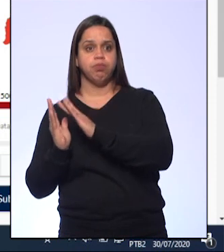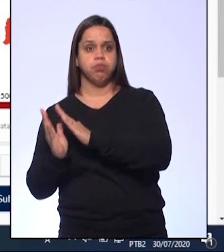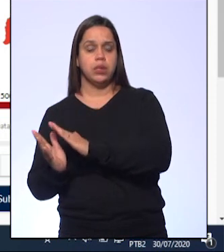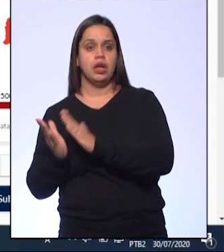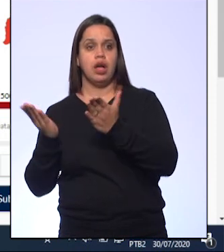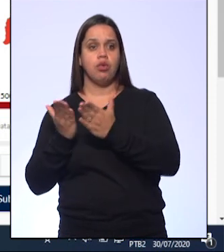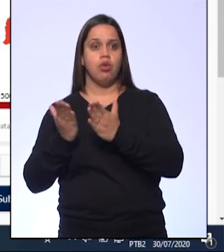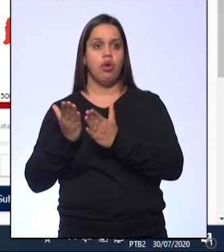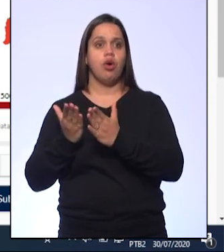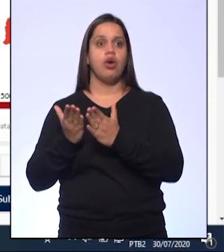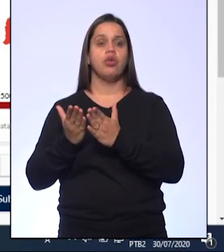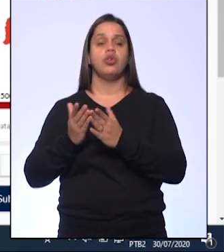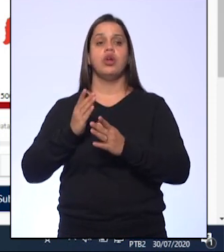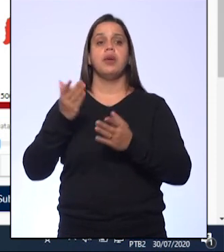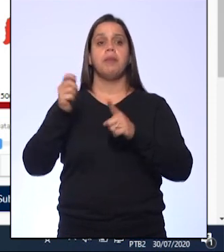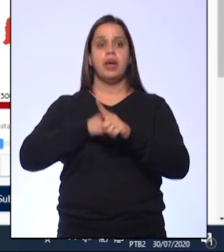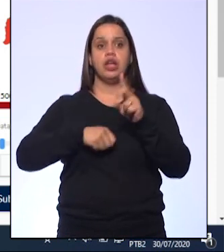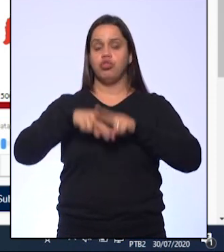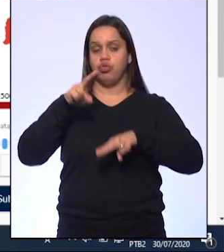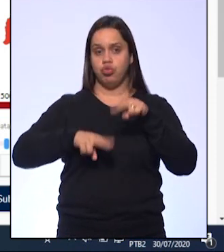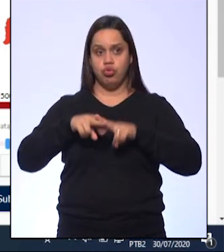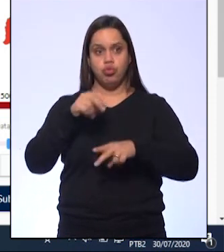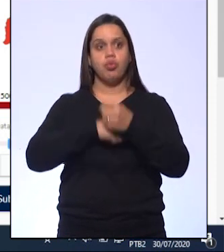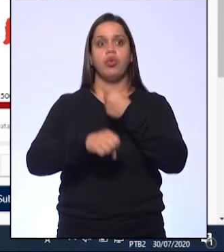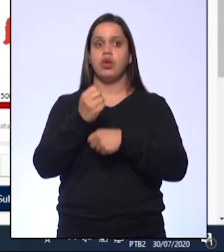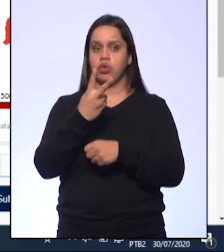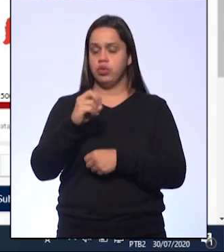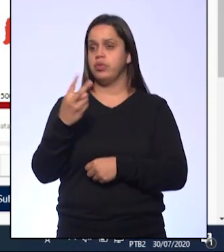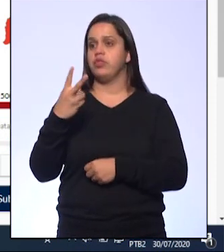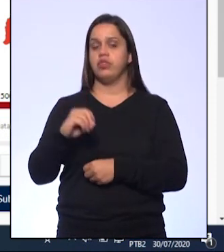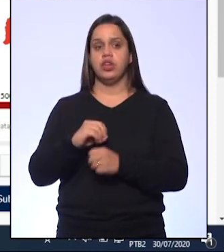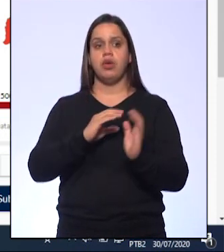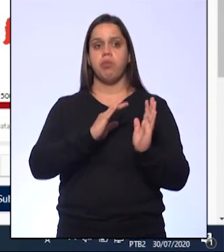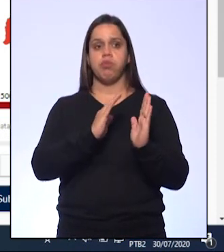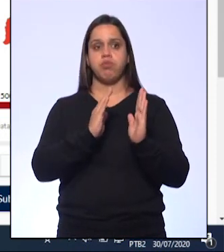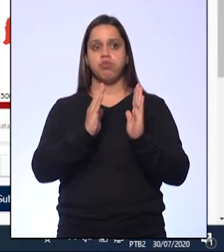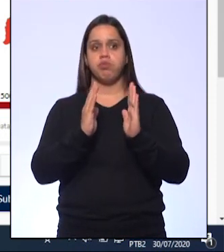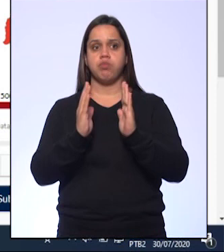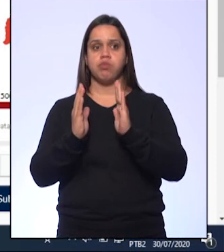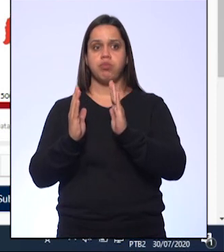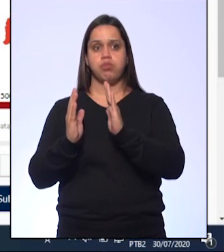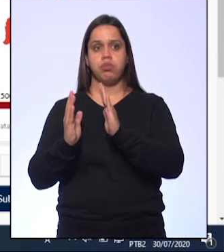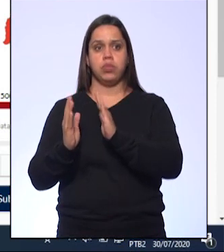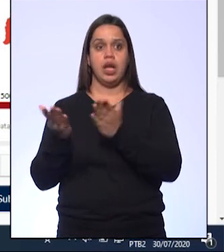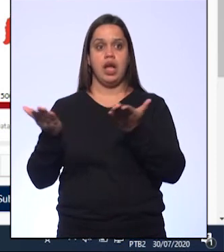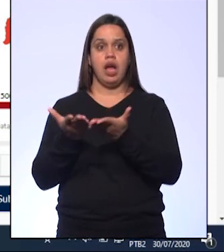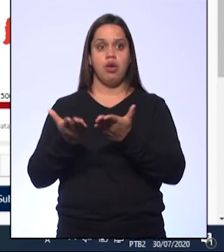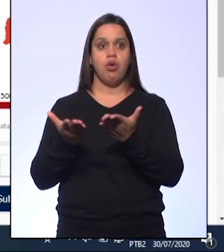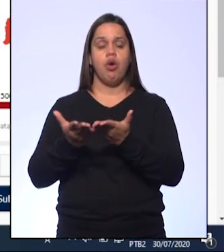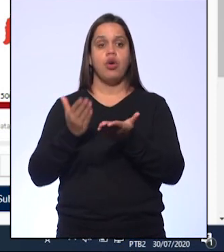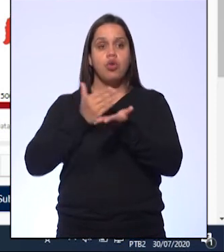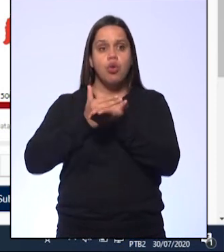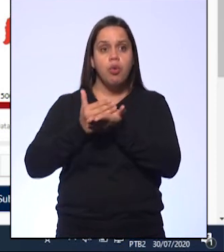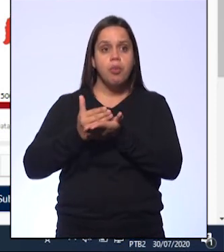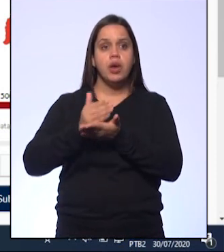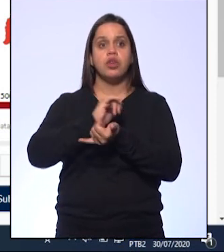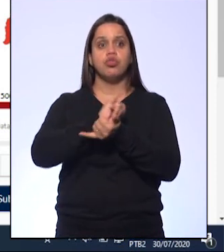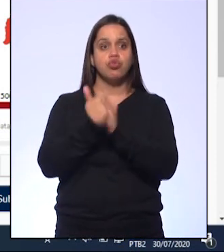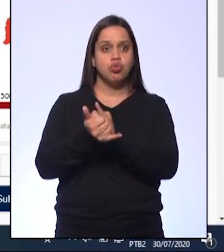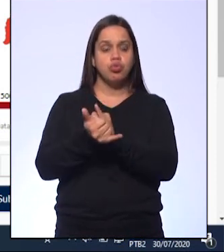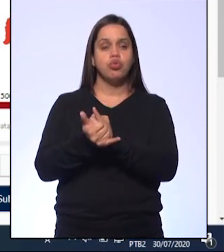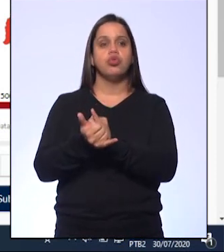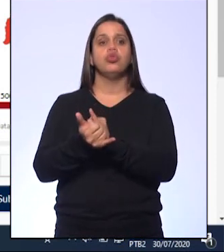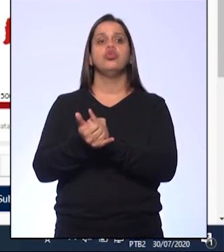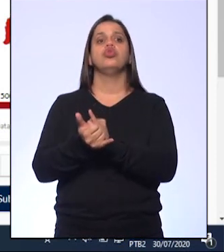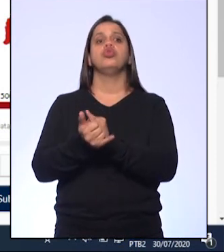aí agora nós passamos para junho de 2020. E temos agora a entrada em julho